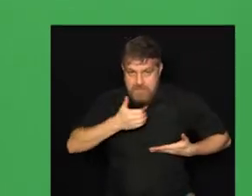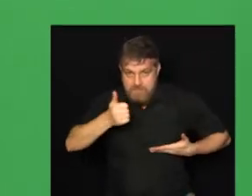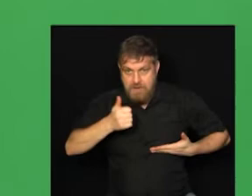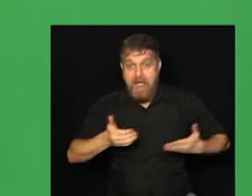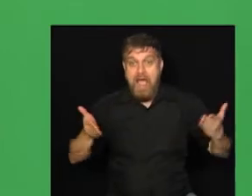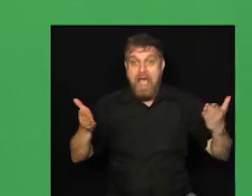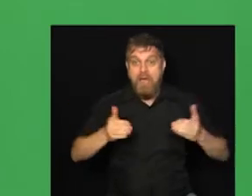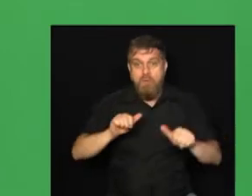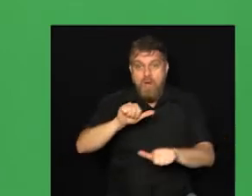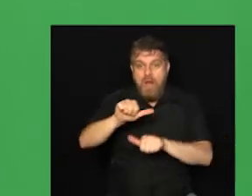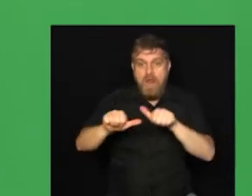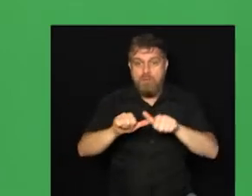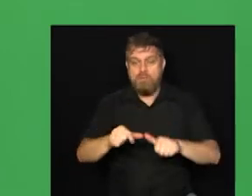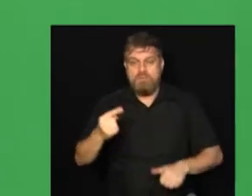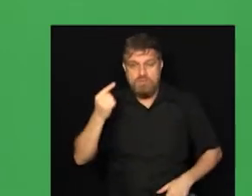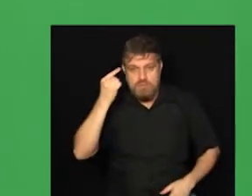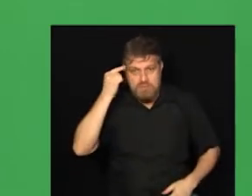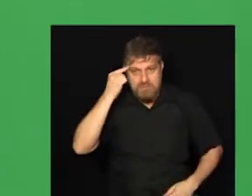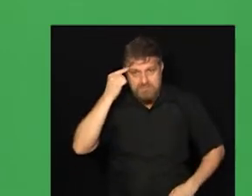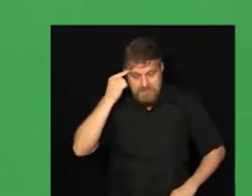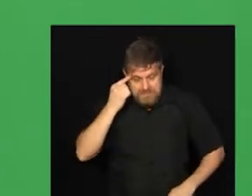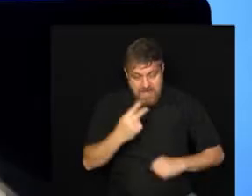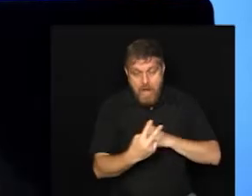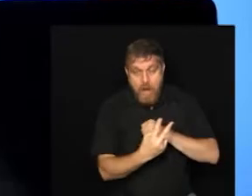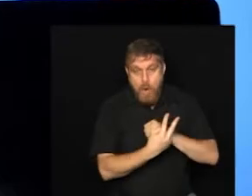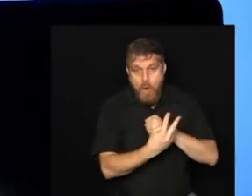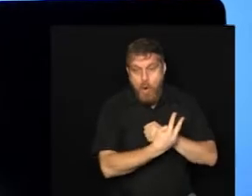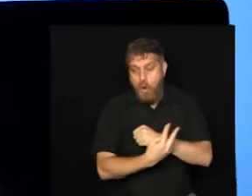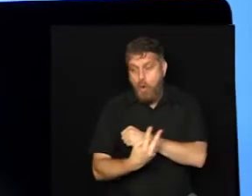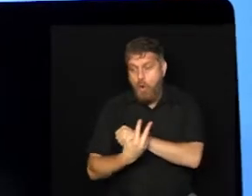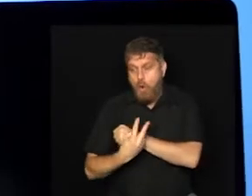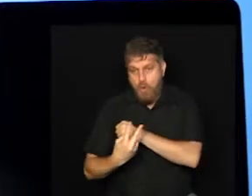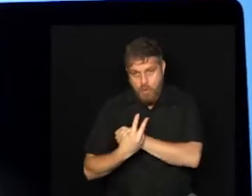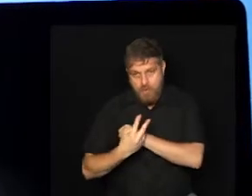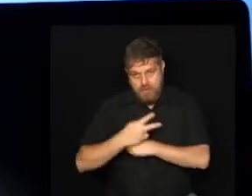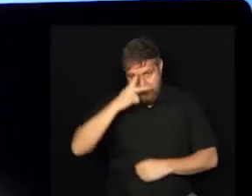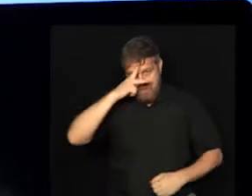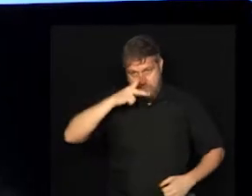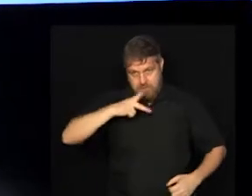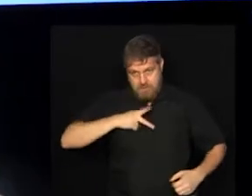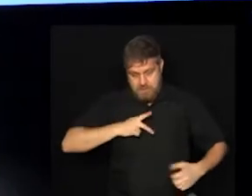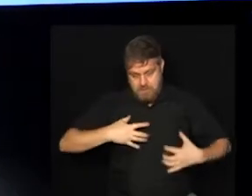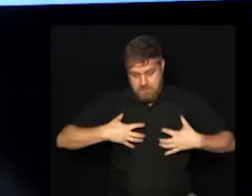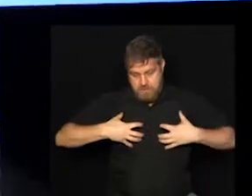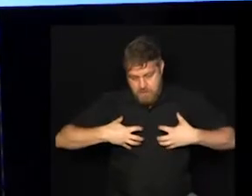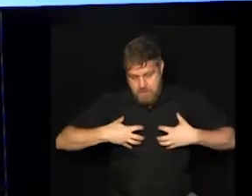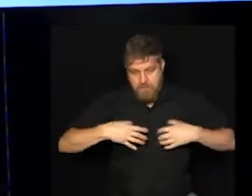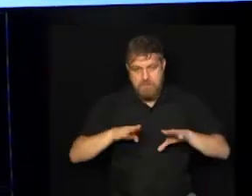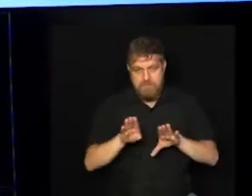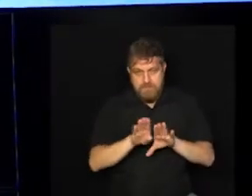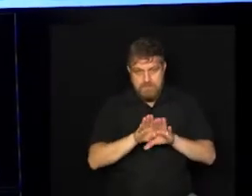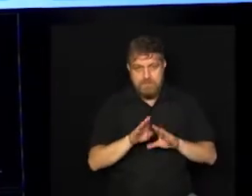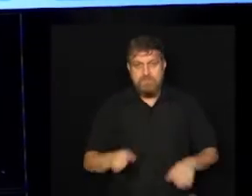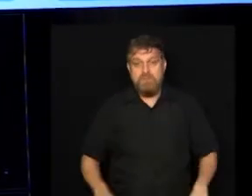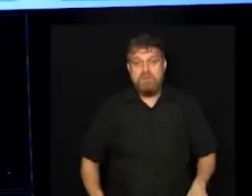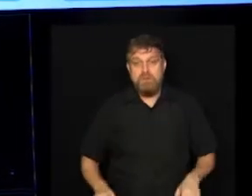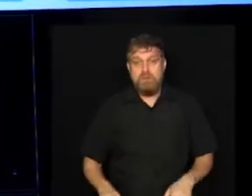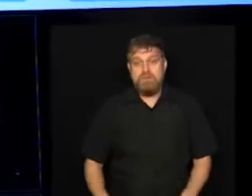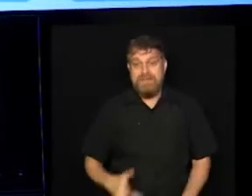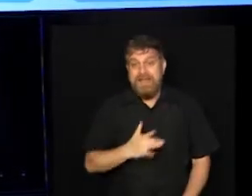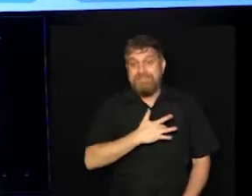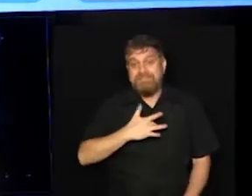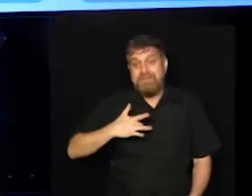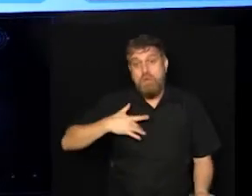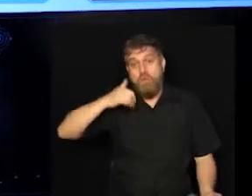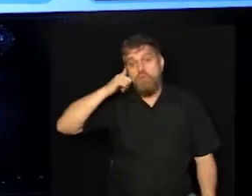em autocuidado das mamas. Não só o autocuidado só focado na mama, mas o autocuidado